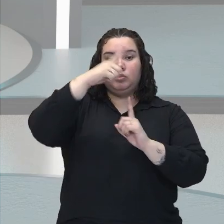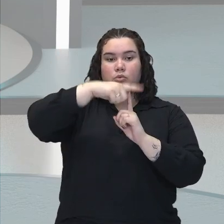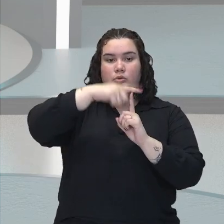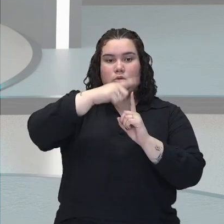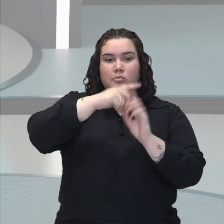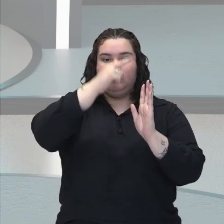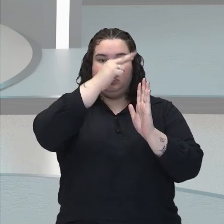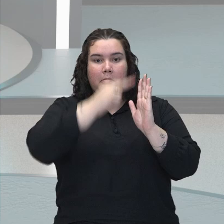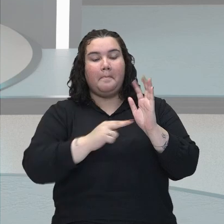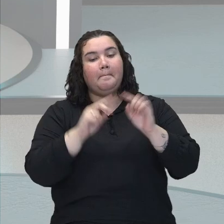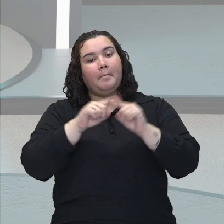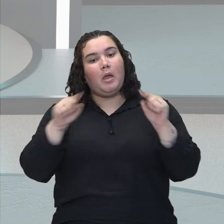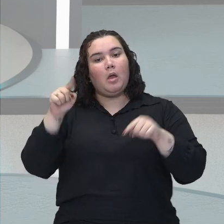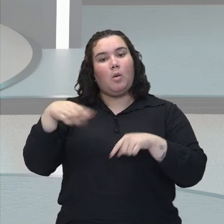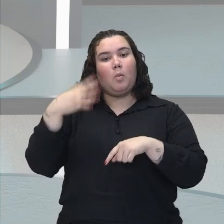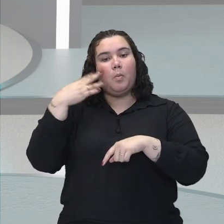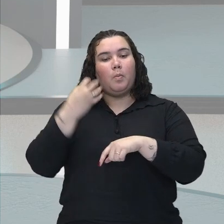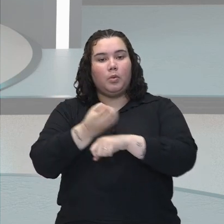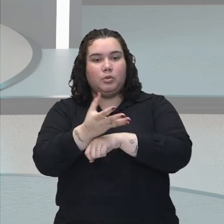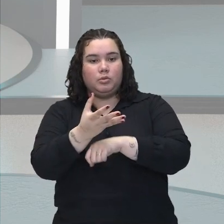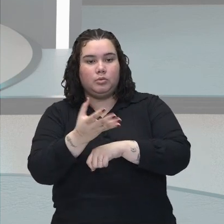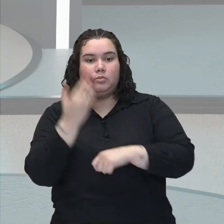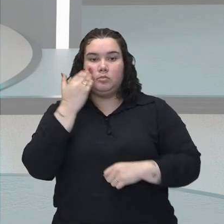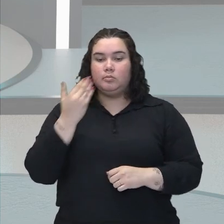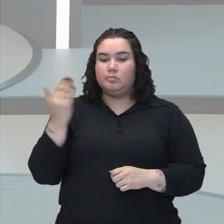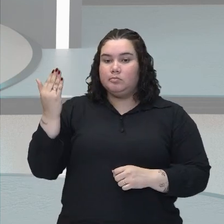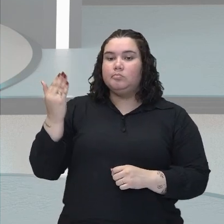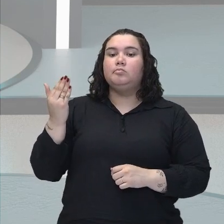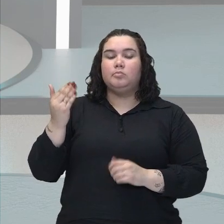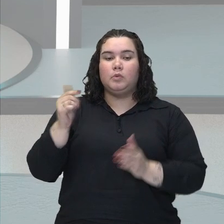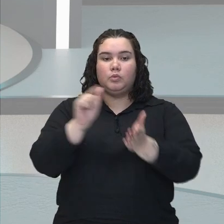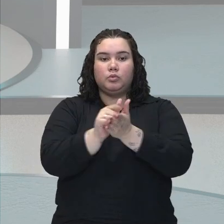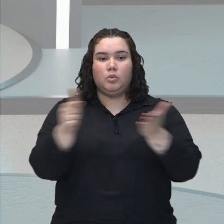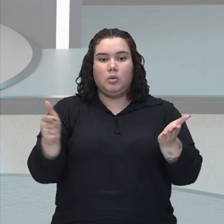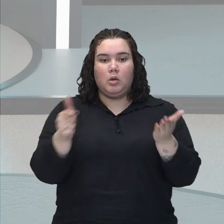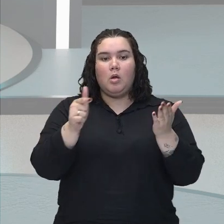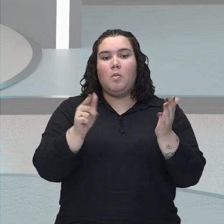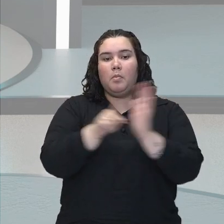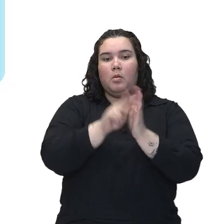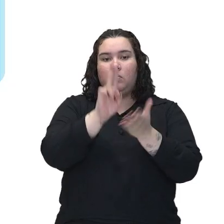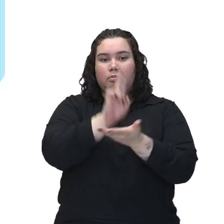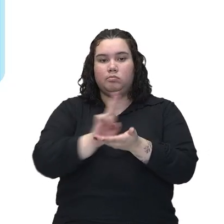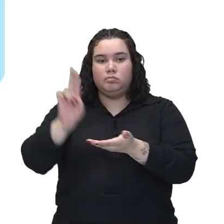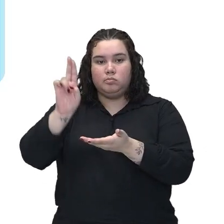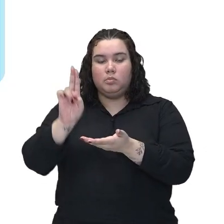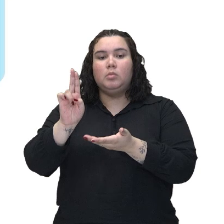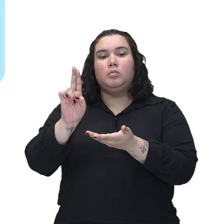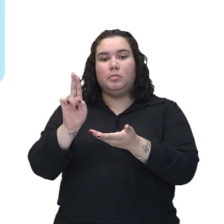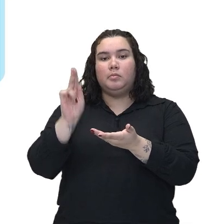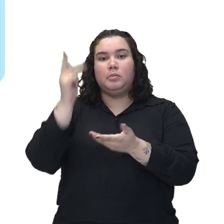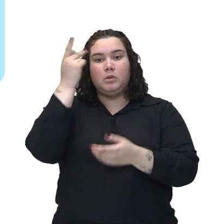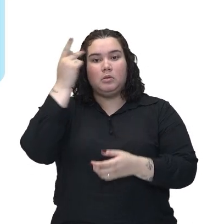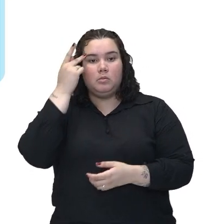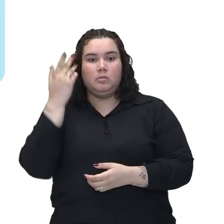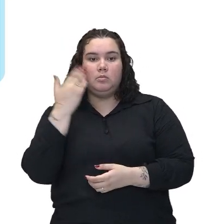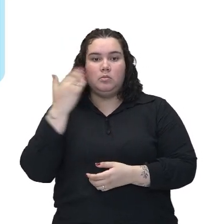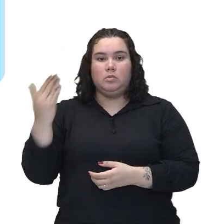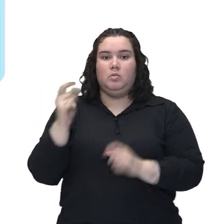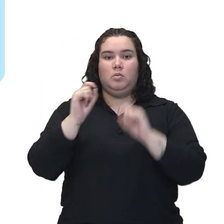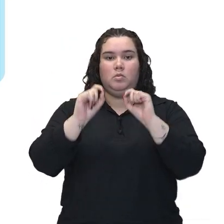o podcast. Então a gente tem aqui o Jornal da USP, é selecionado em edital para podcasts de ciência do